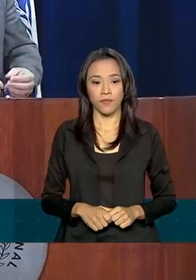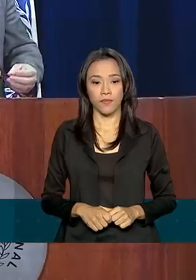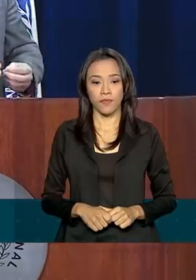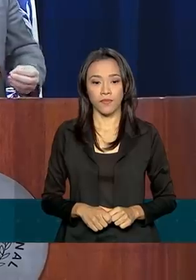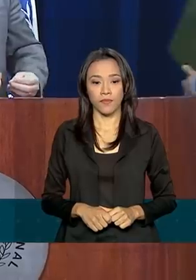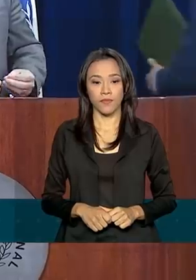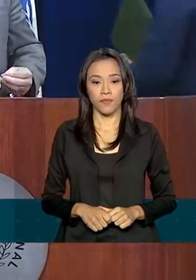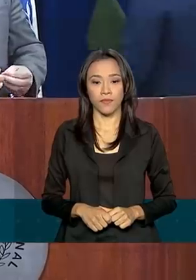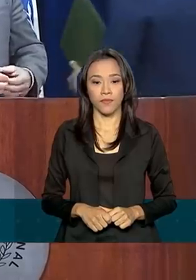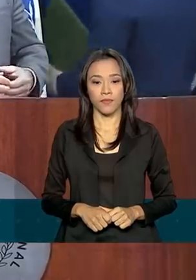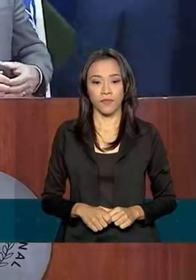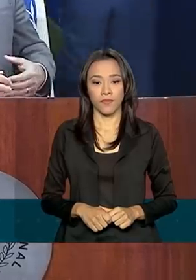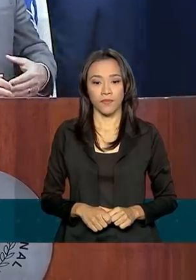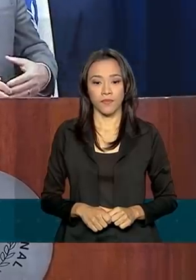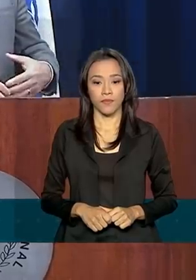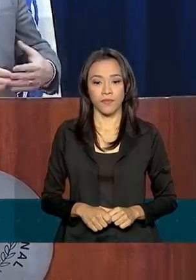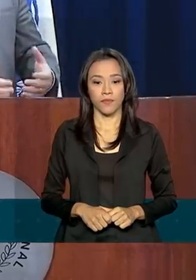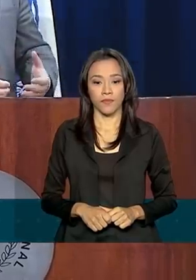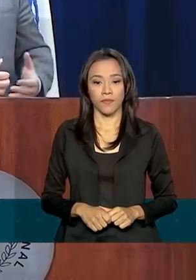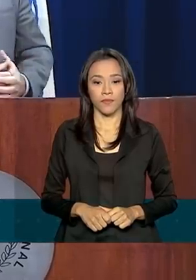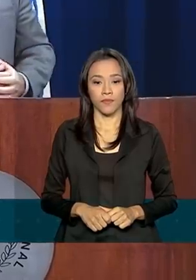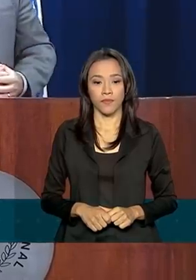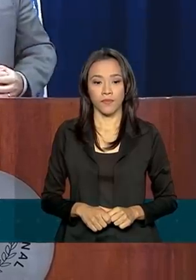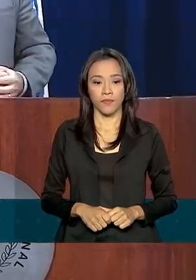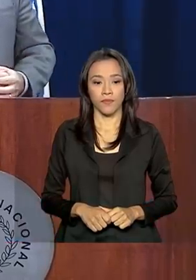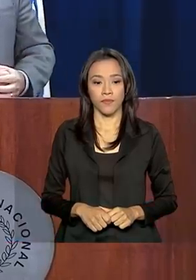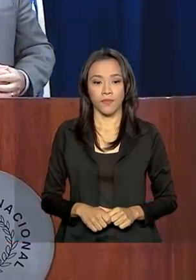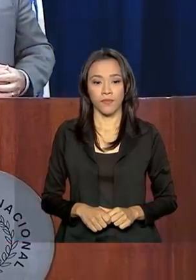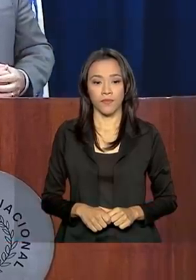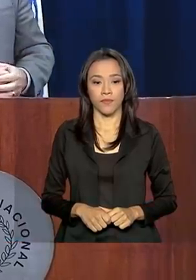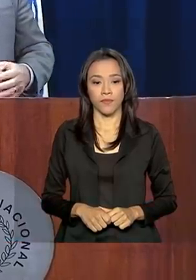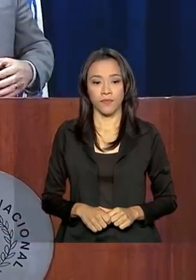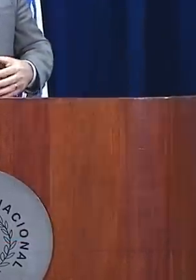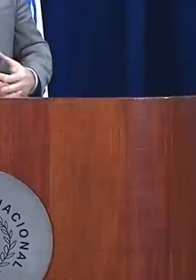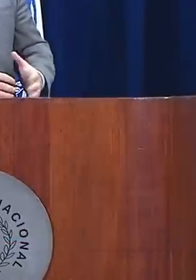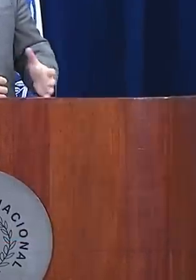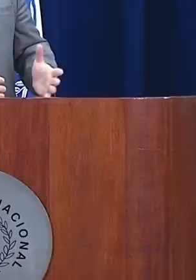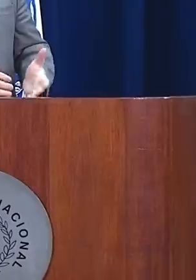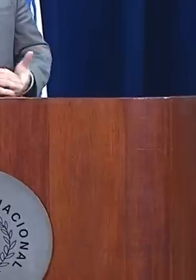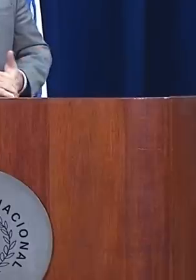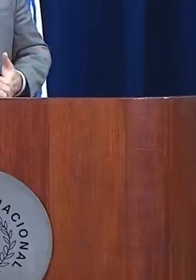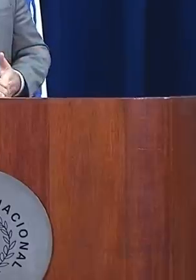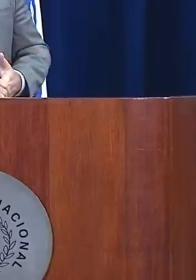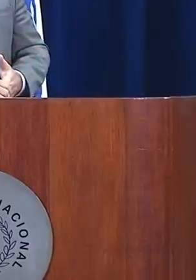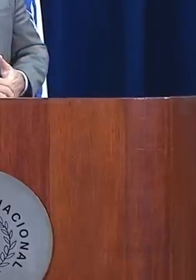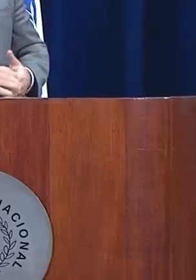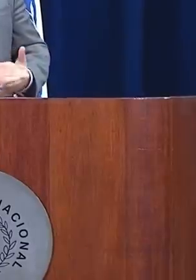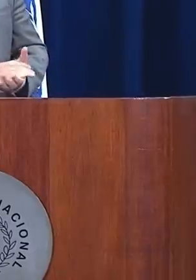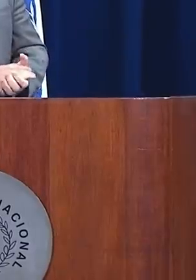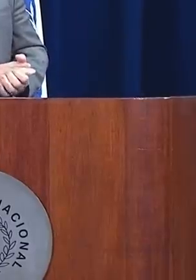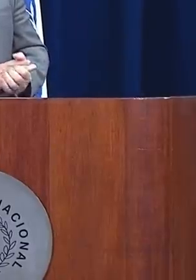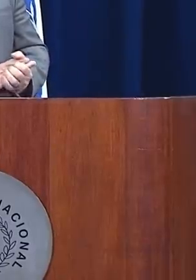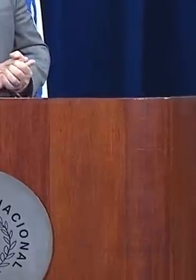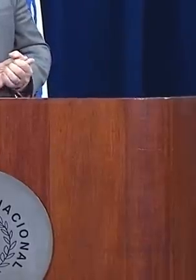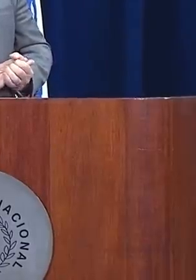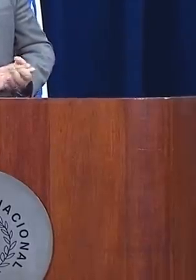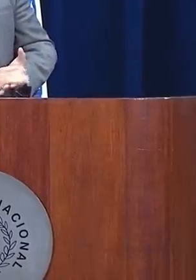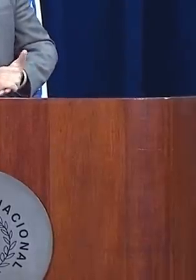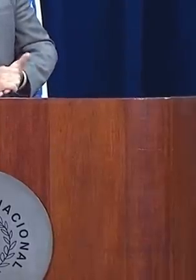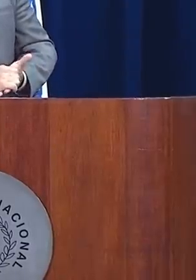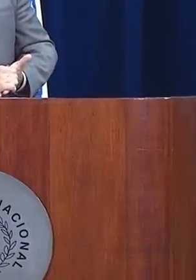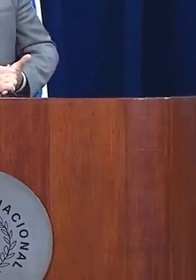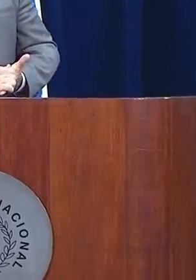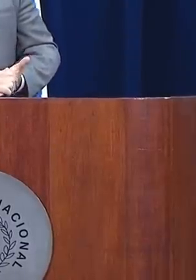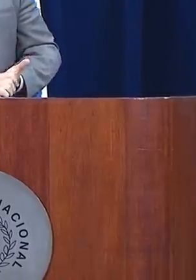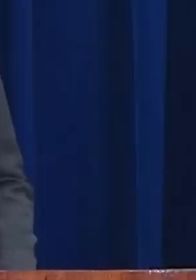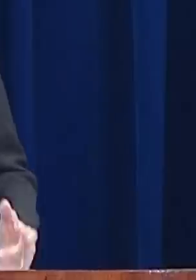E nos pequenos exemplos que vão se reverberar para que seja toda a administração pública com essa orientação, nós vamos